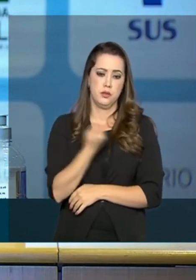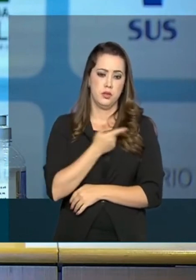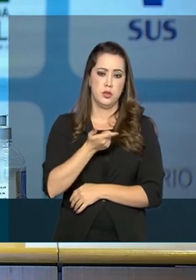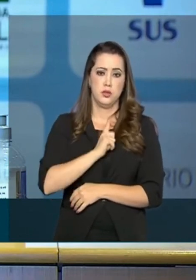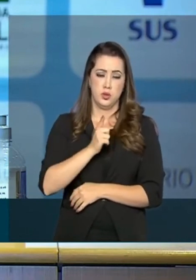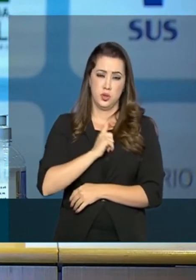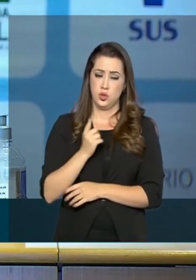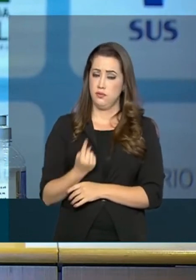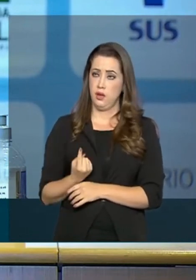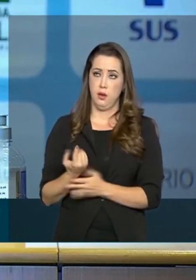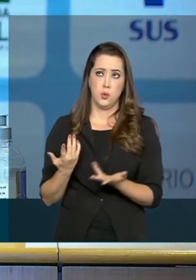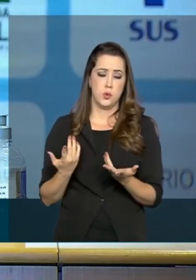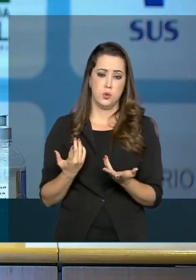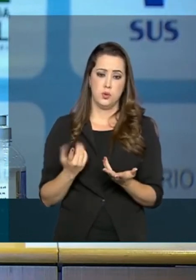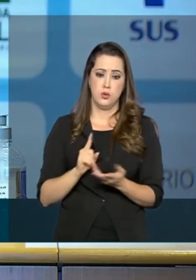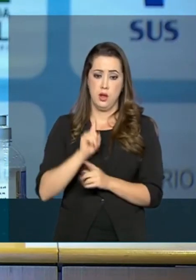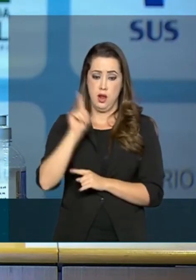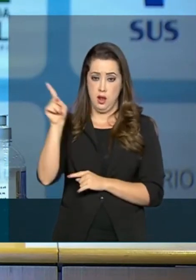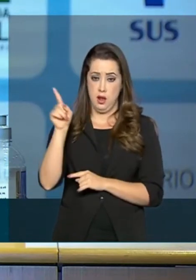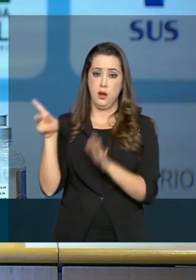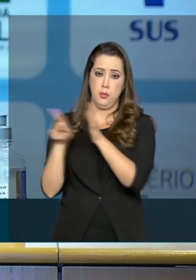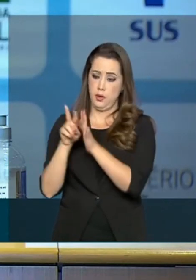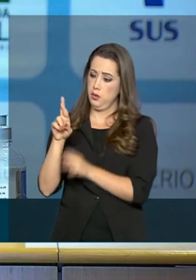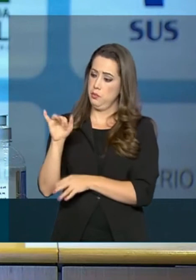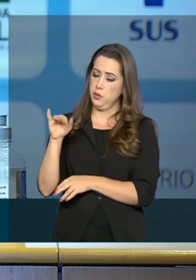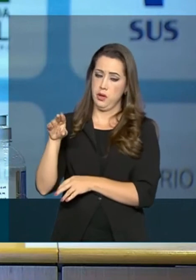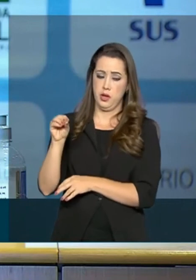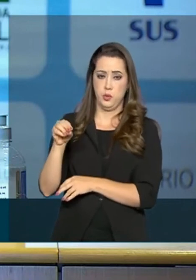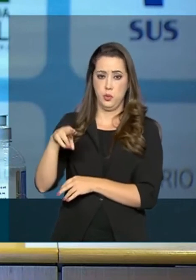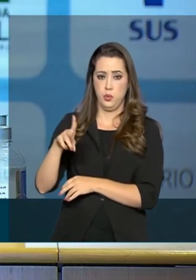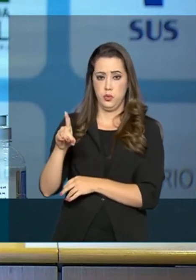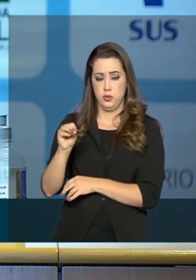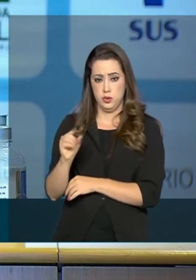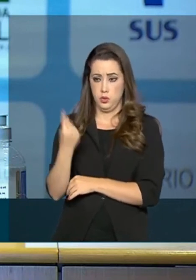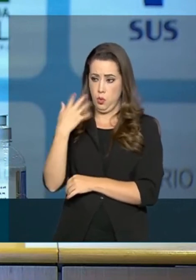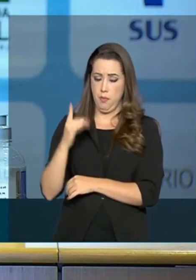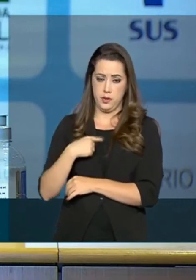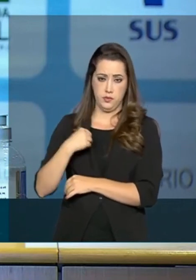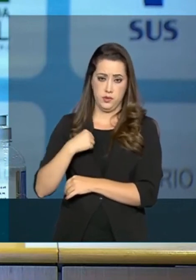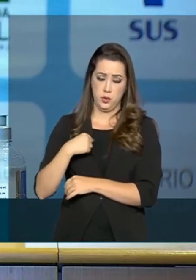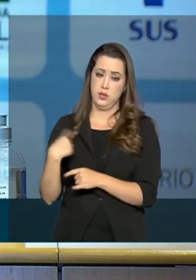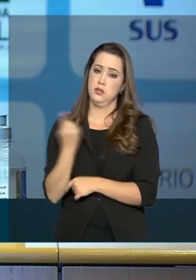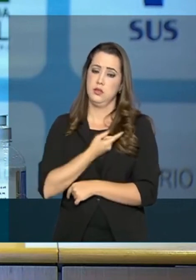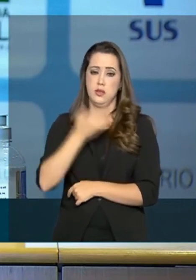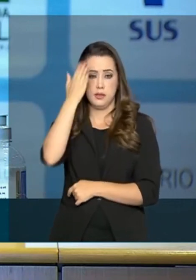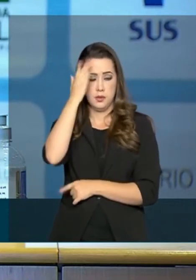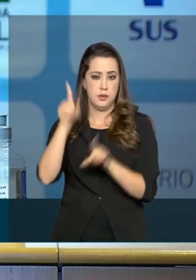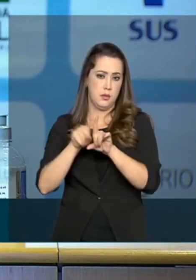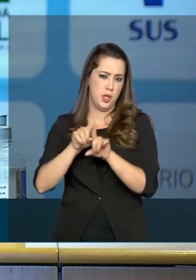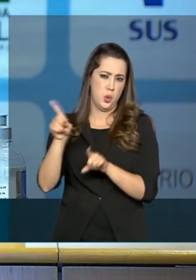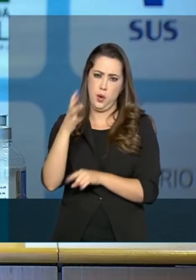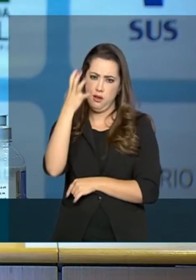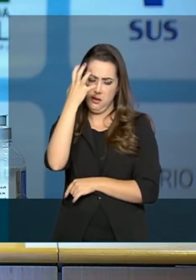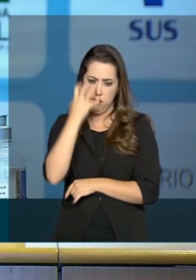tivemos essa intercorrência lá no próprio Reino Unido com um dos voluntários, e nós sabemos também que não foi um caso